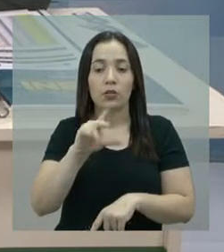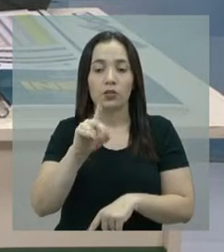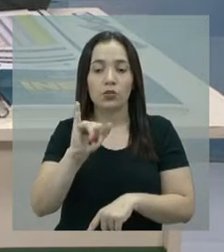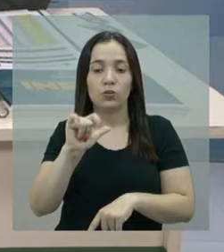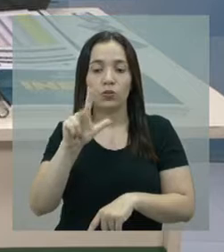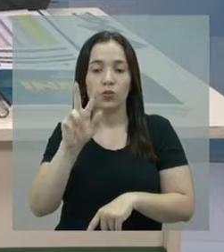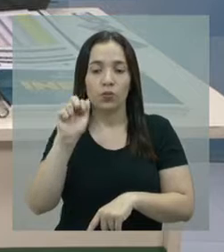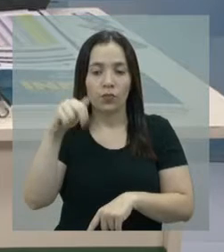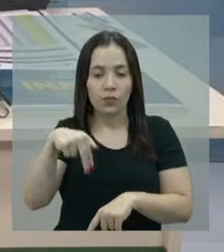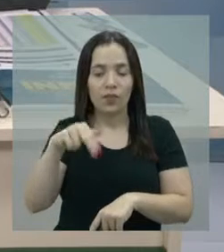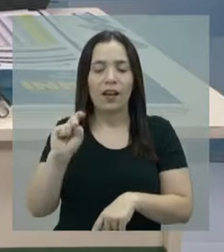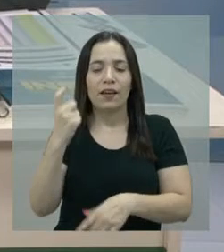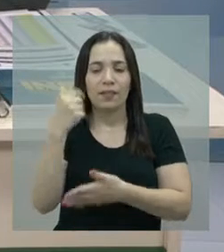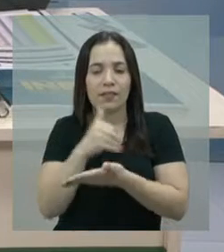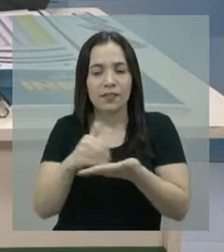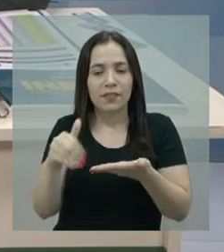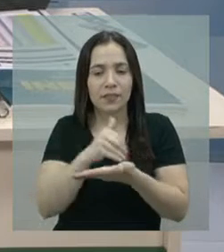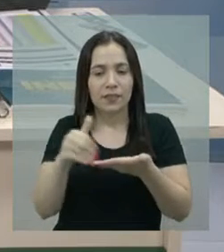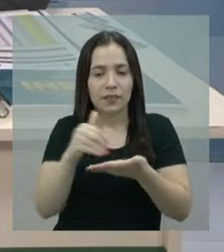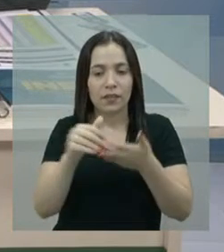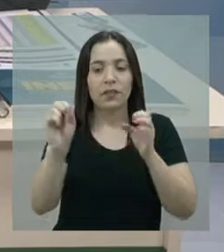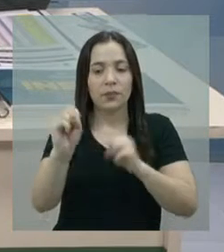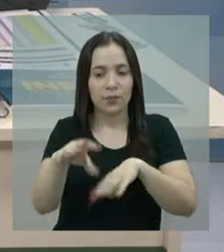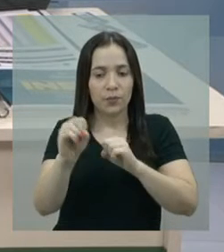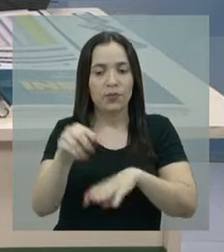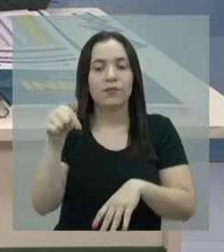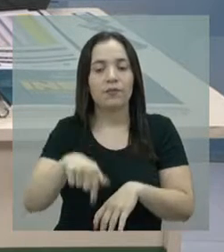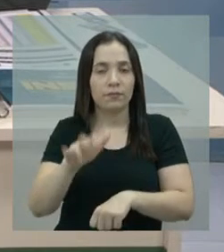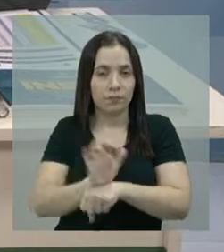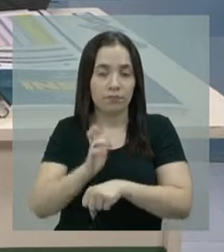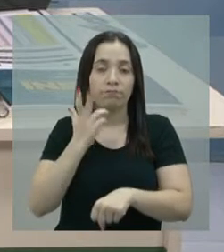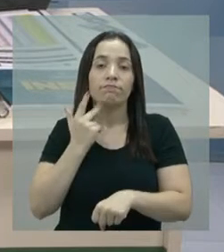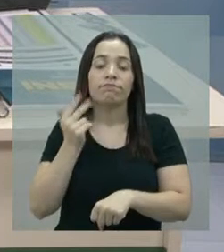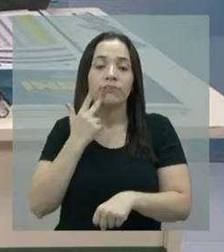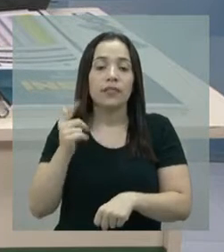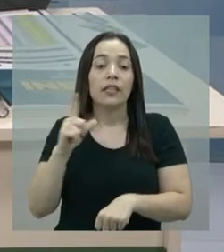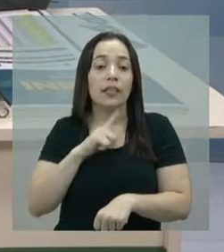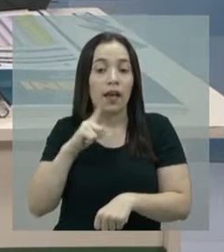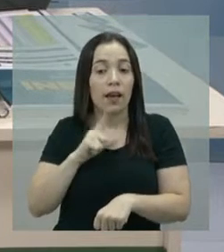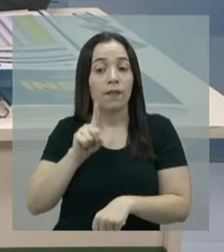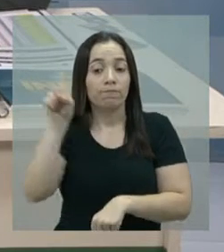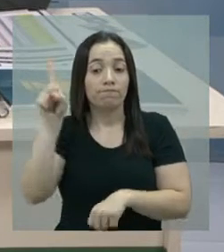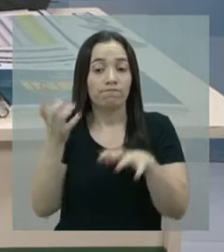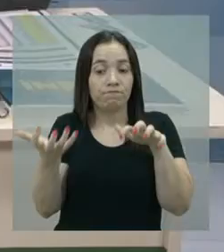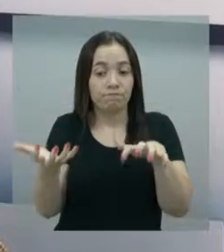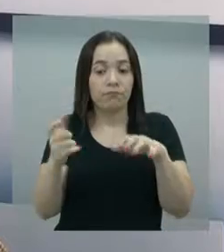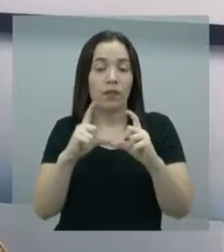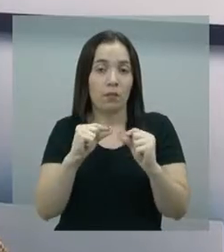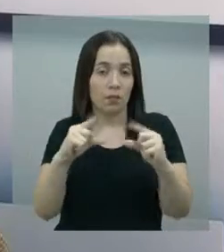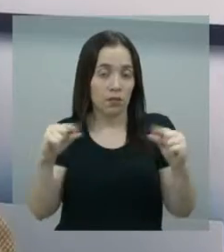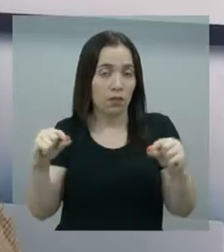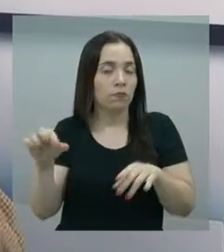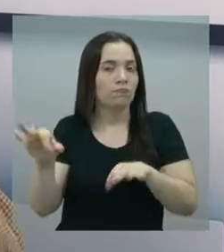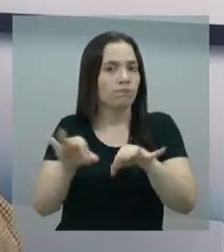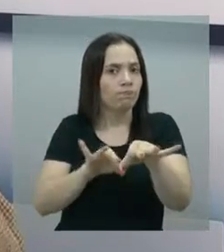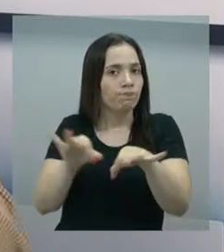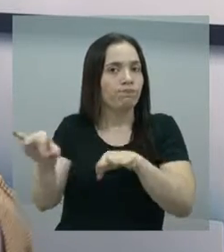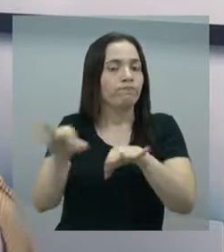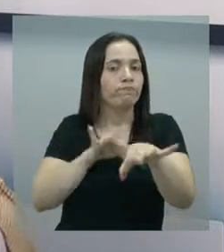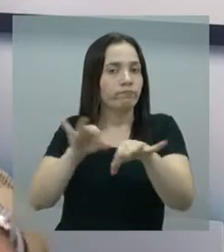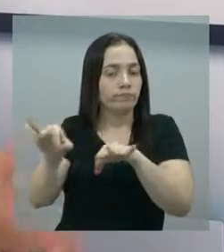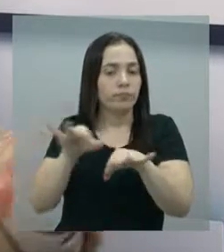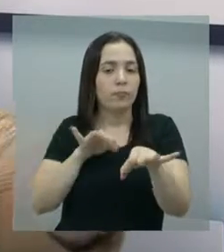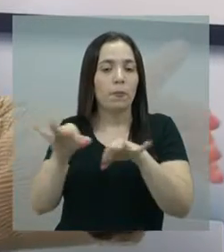era secretário de Estado aqui, secretário de Educação do Estado, que tem um movimento para que o Fundeb